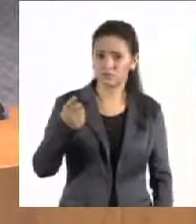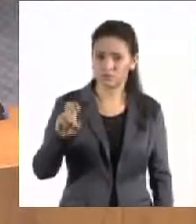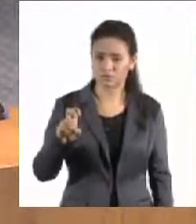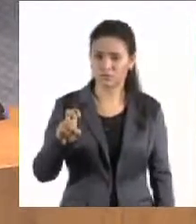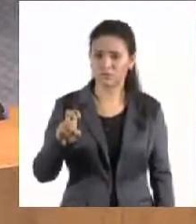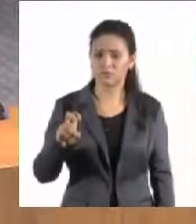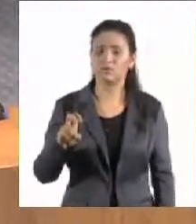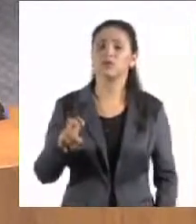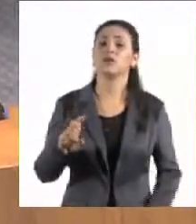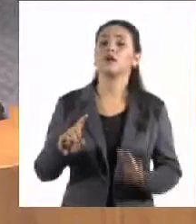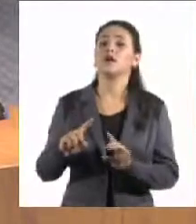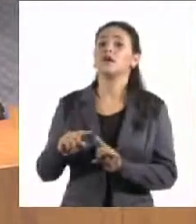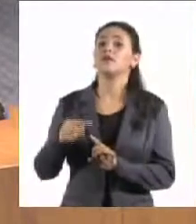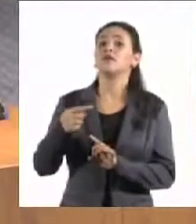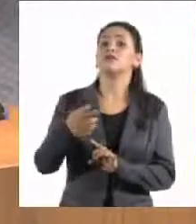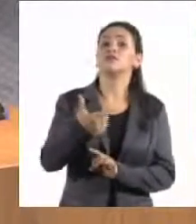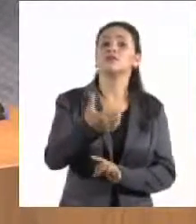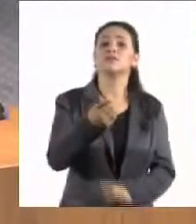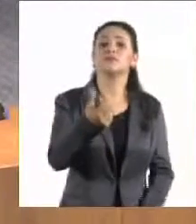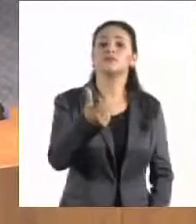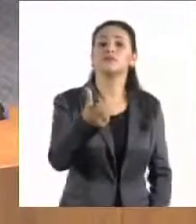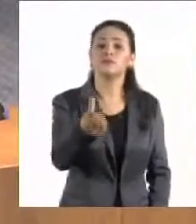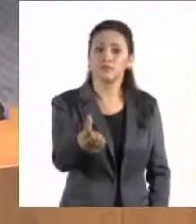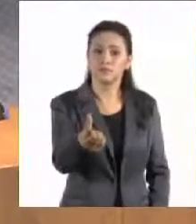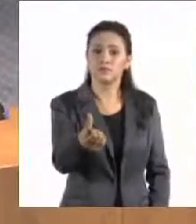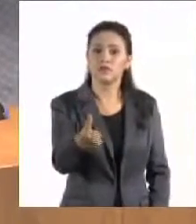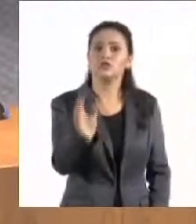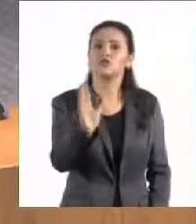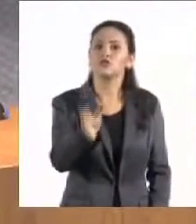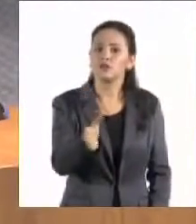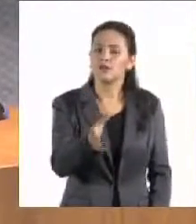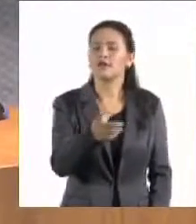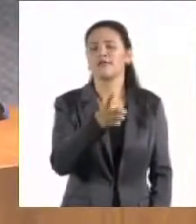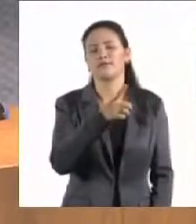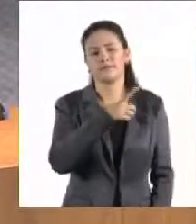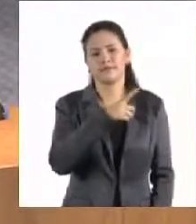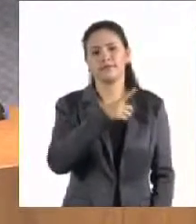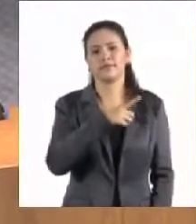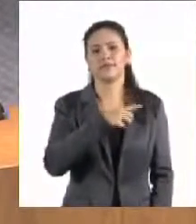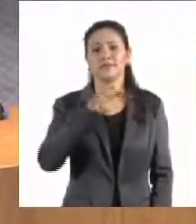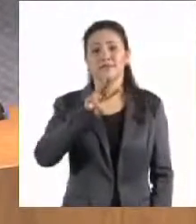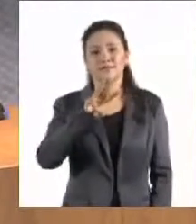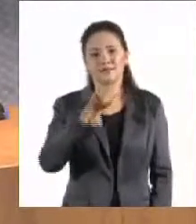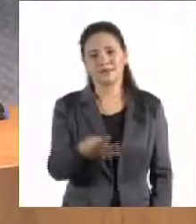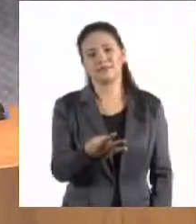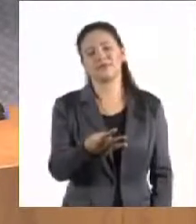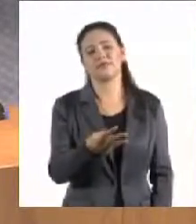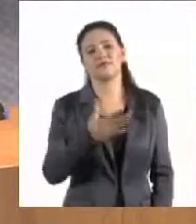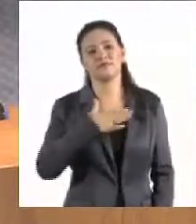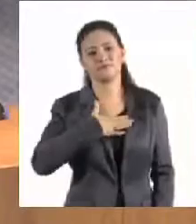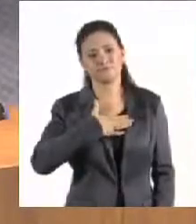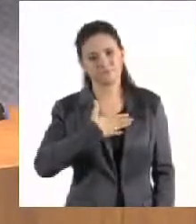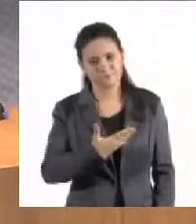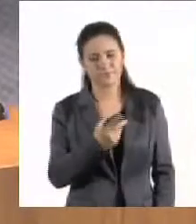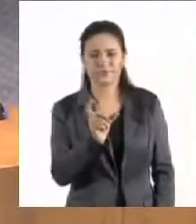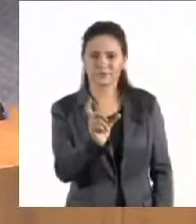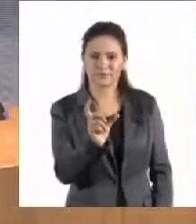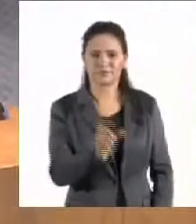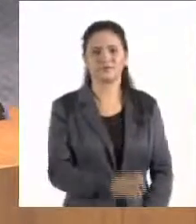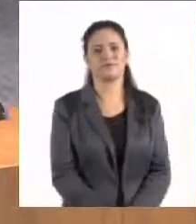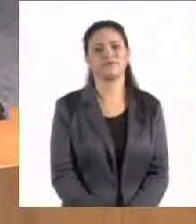o CNH Jovem em 2016, deputado Fábio, com 3.000 habilitações. Vejam só, e